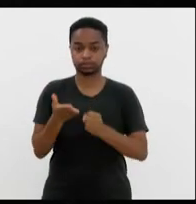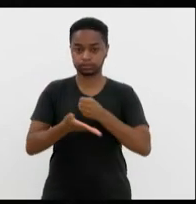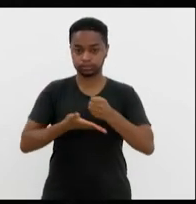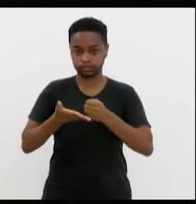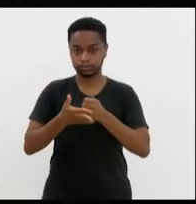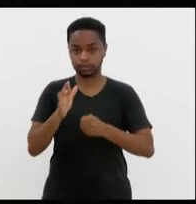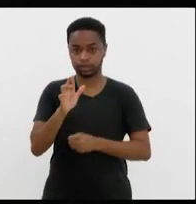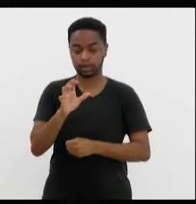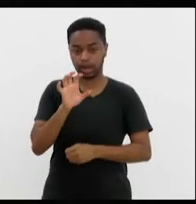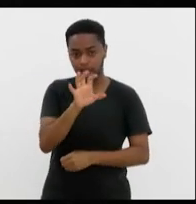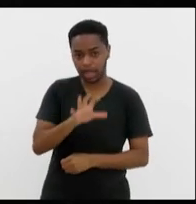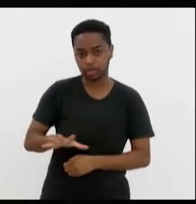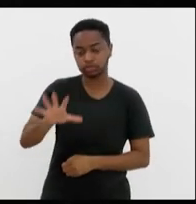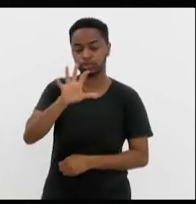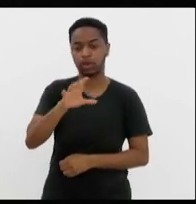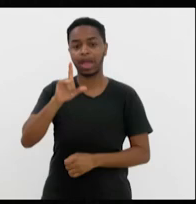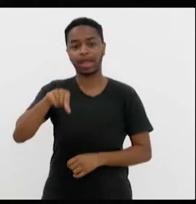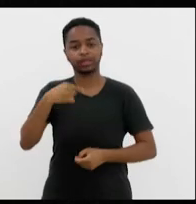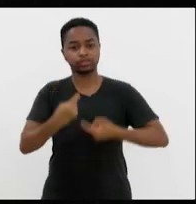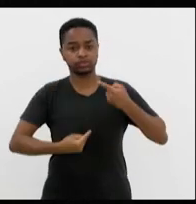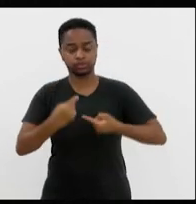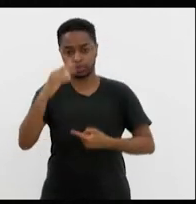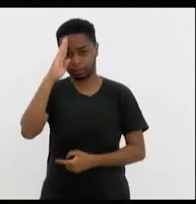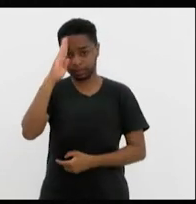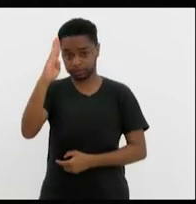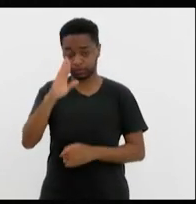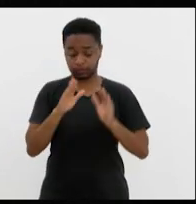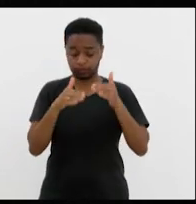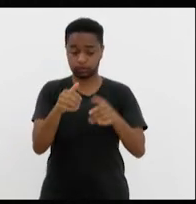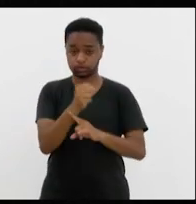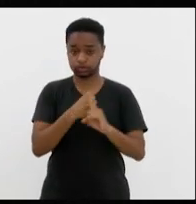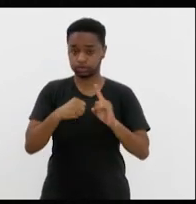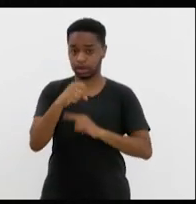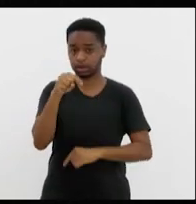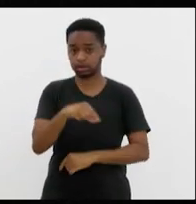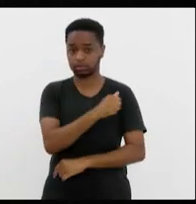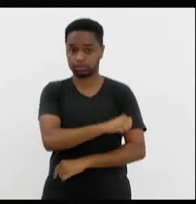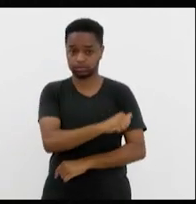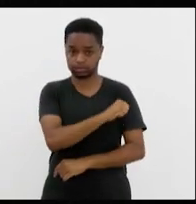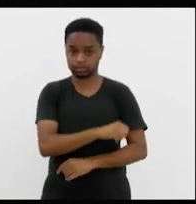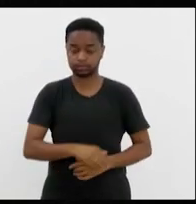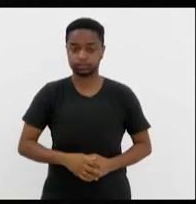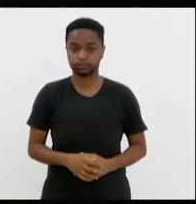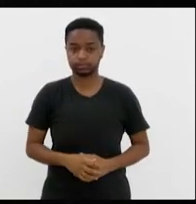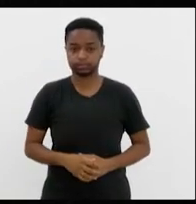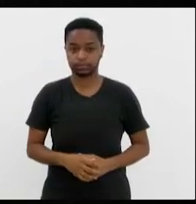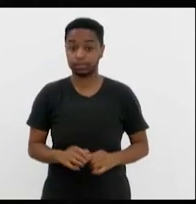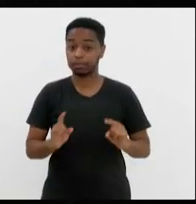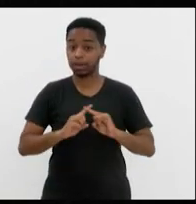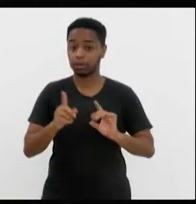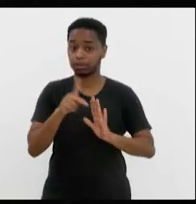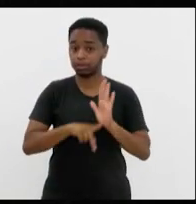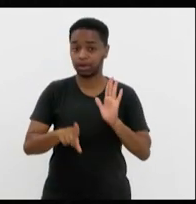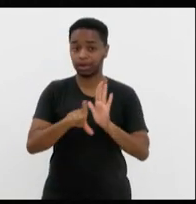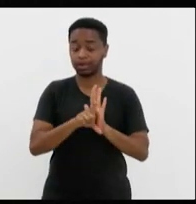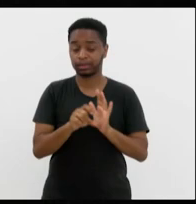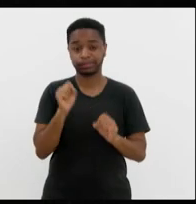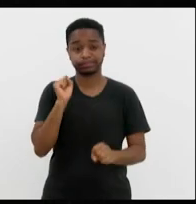que é um debate essencial para toda a sociedade fluminense. Está parado esse projeto,